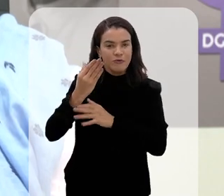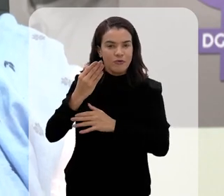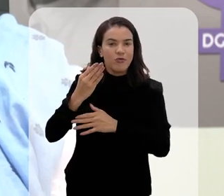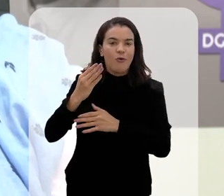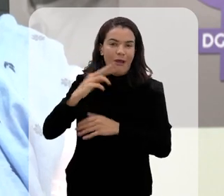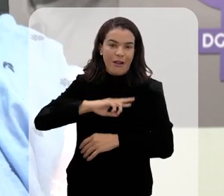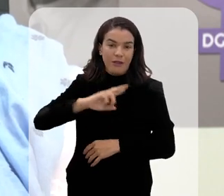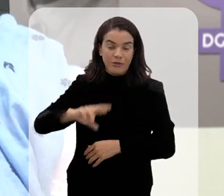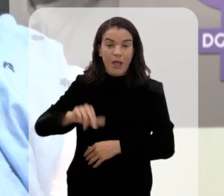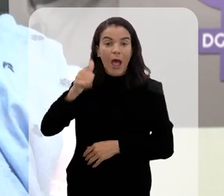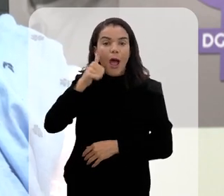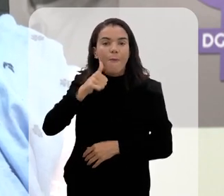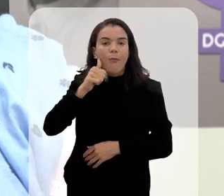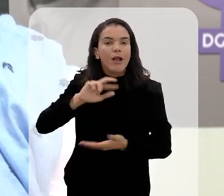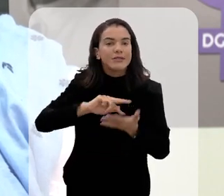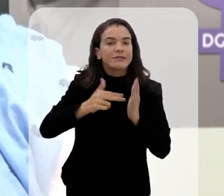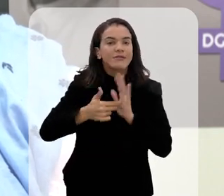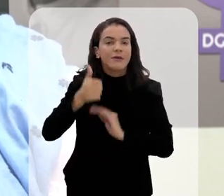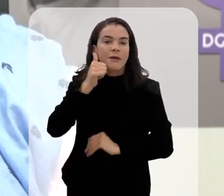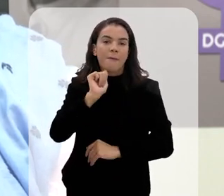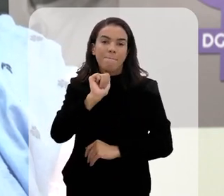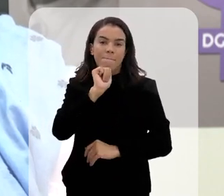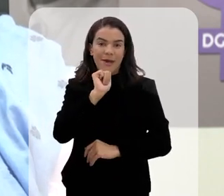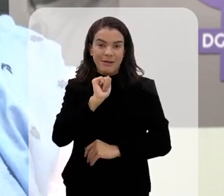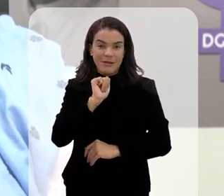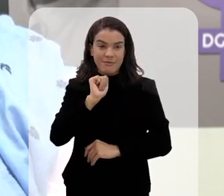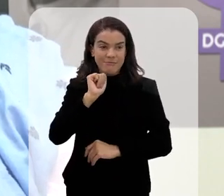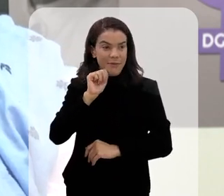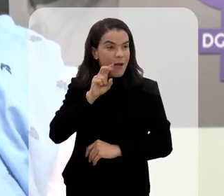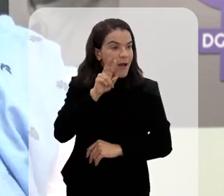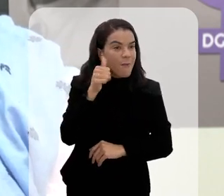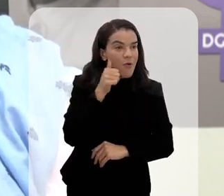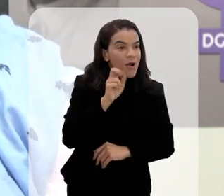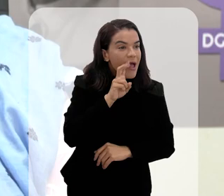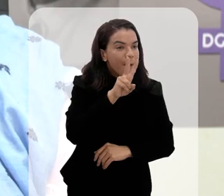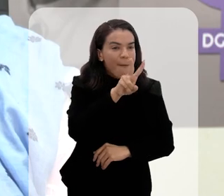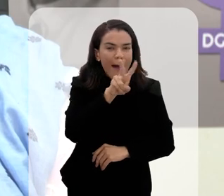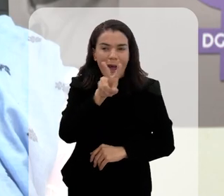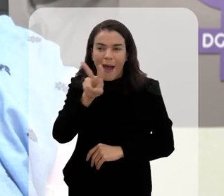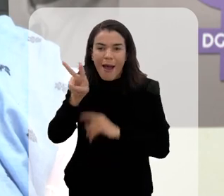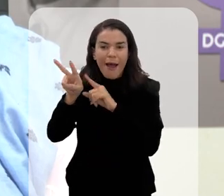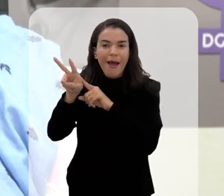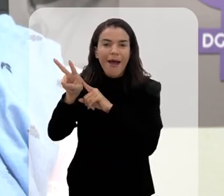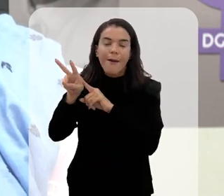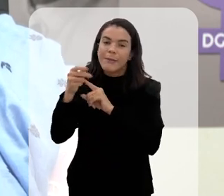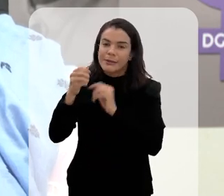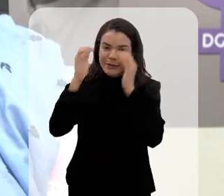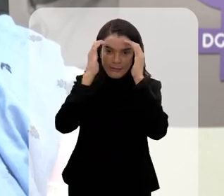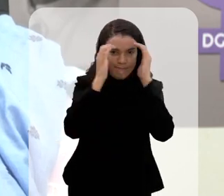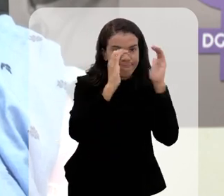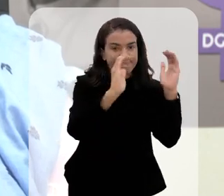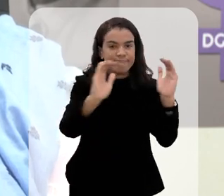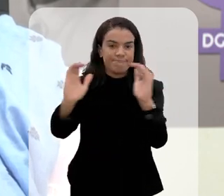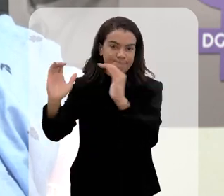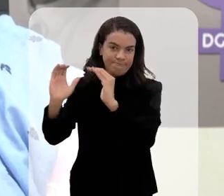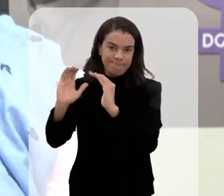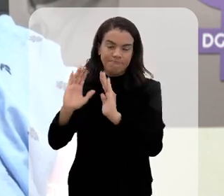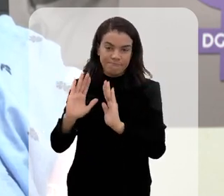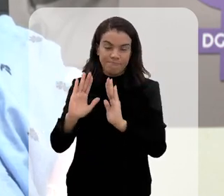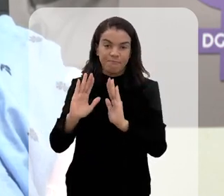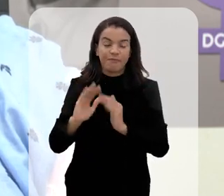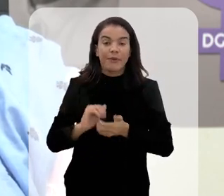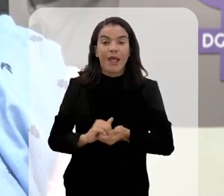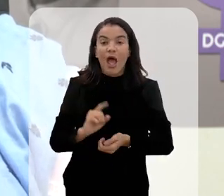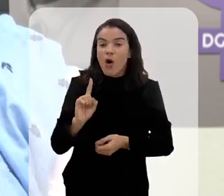primeiro, toda mulher é Mataji, toda mulher é mãe. Você tem que olhar para todas como se elas fossem mães, para ter o respeito, né?